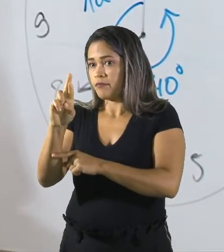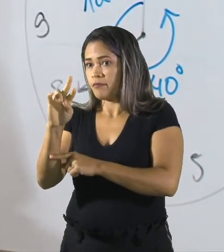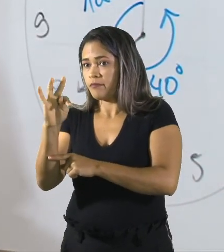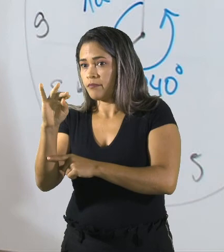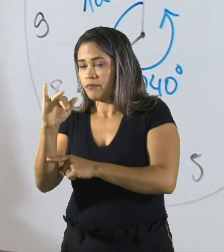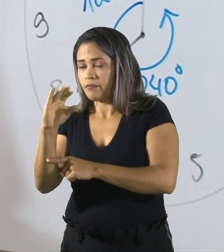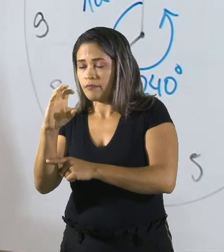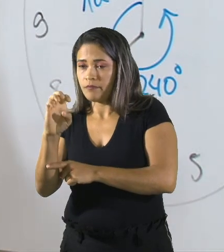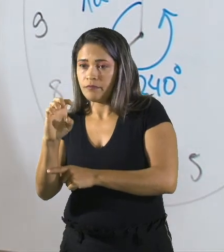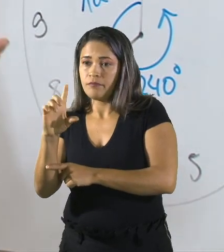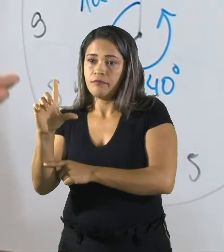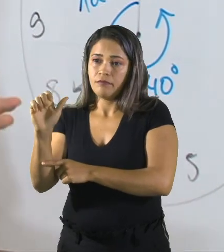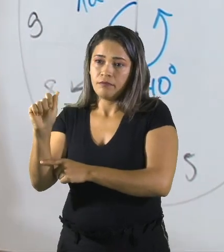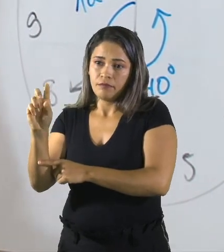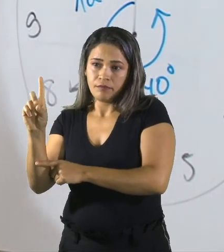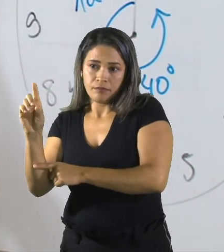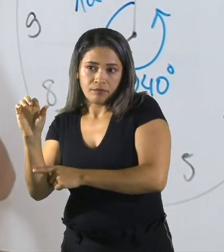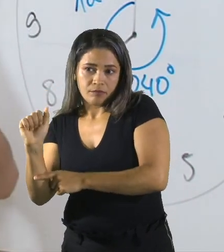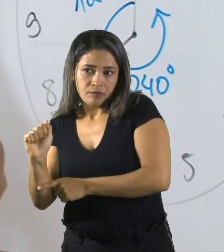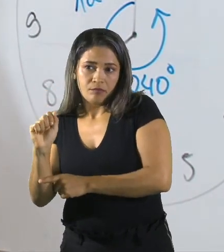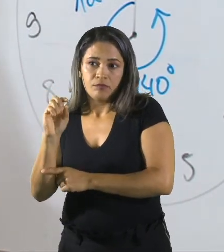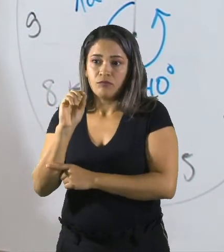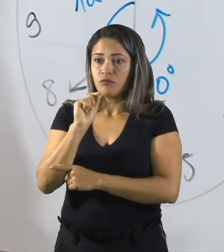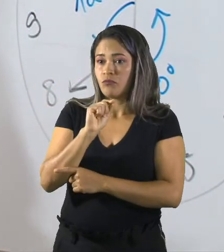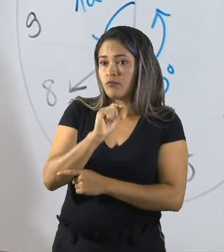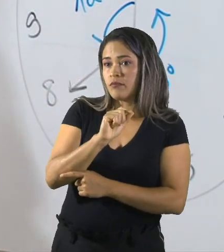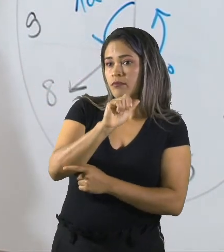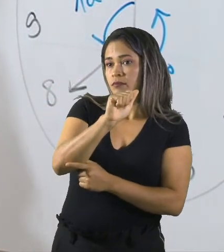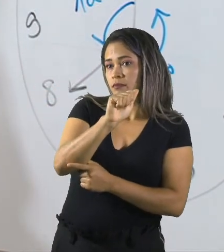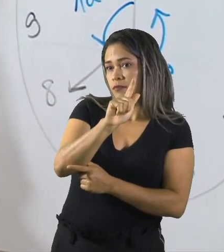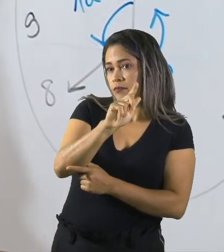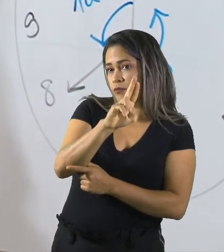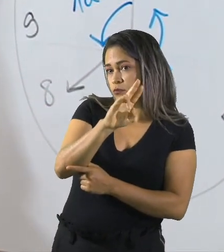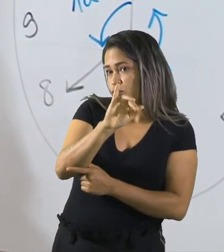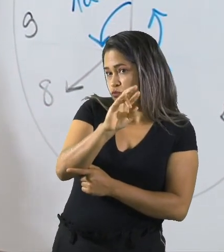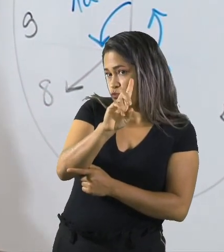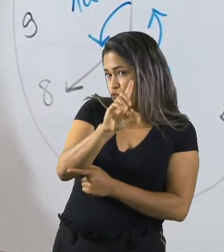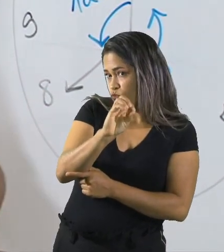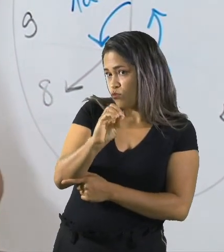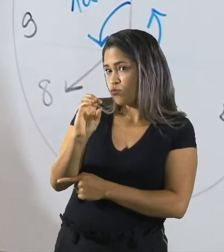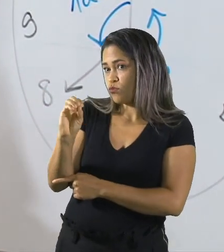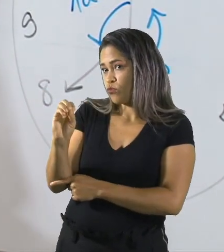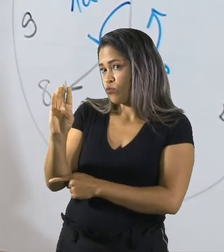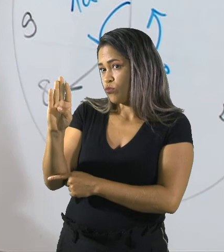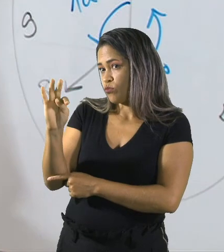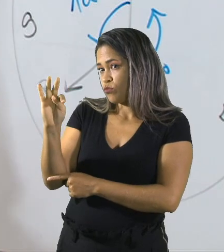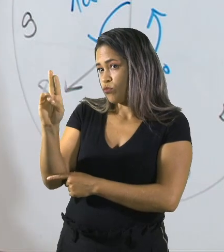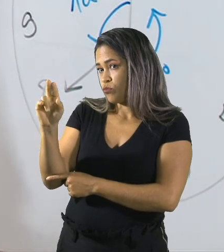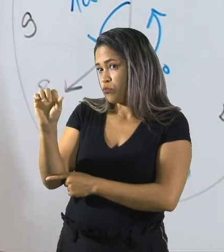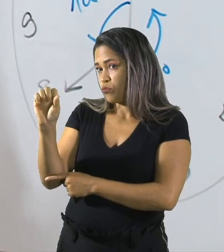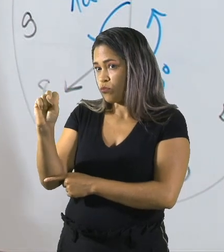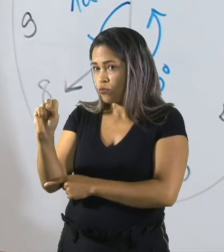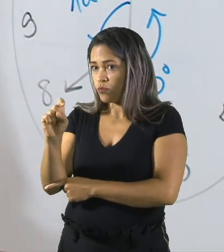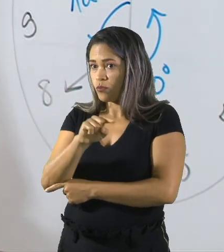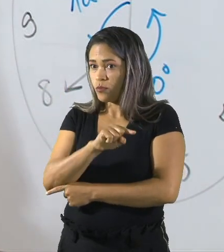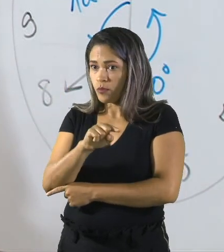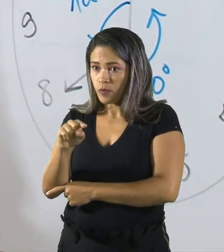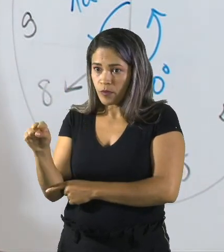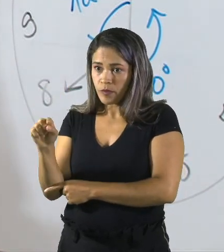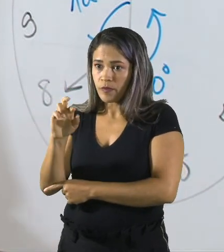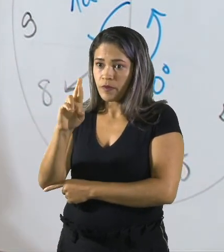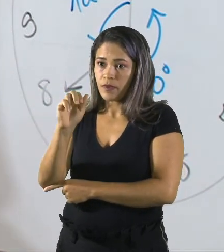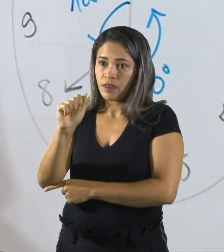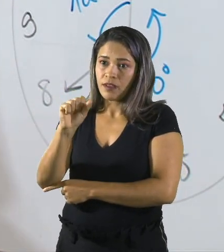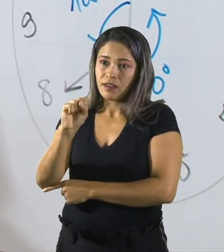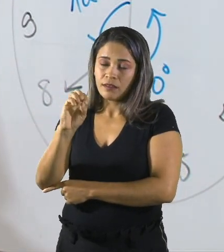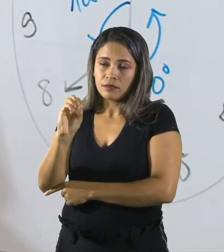classificações dos ângulos entre agudos, obtusos, rasos, reto, inteiro, nulo, porque a partir de agora a gente vai usar